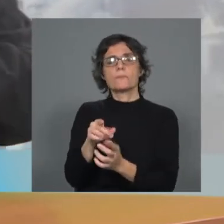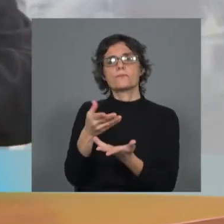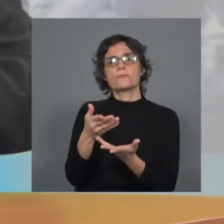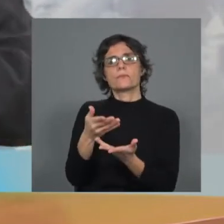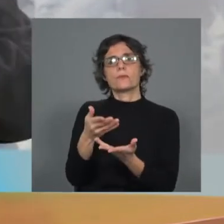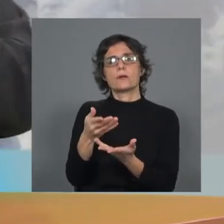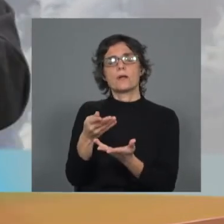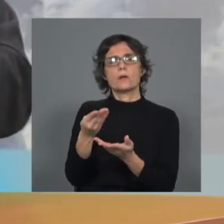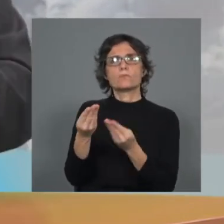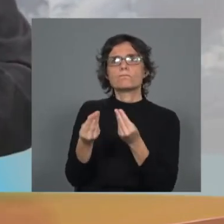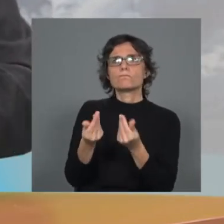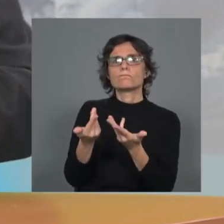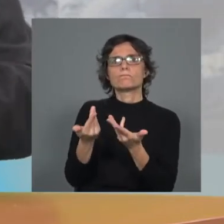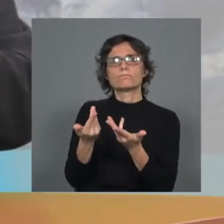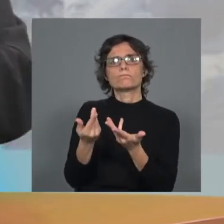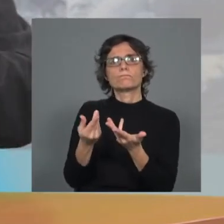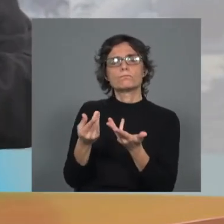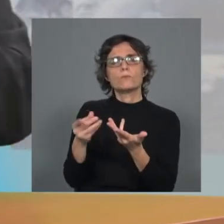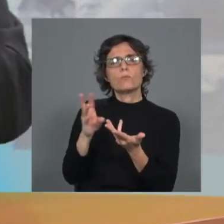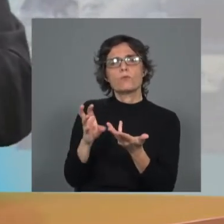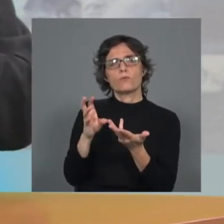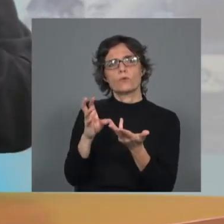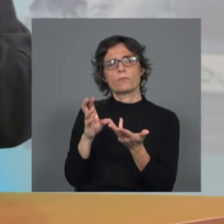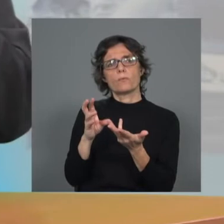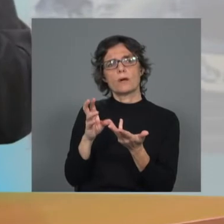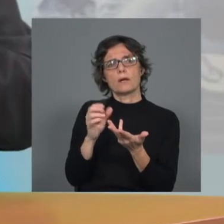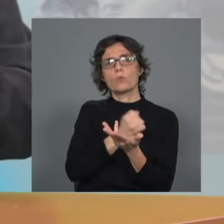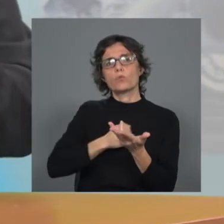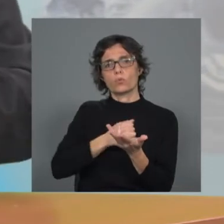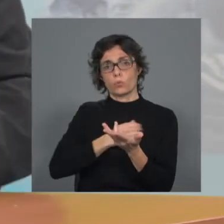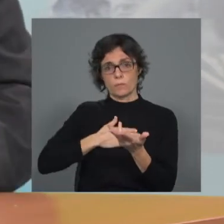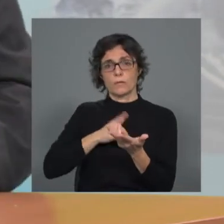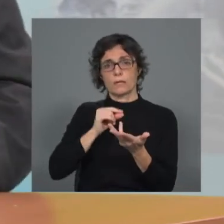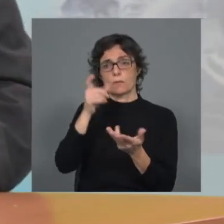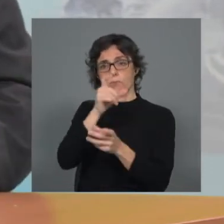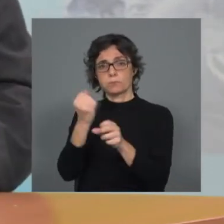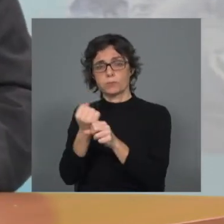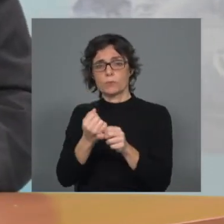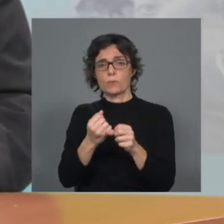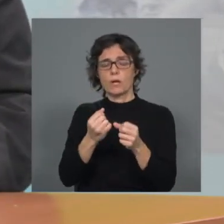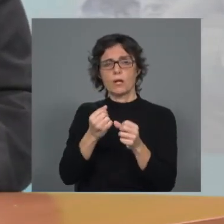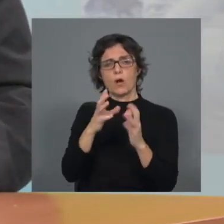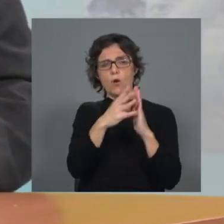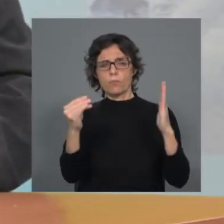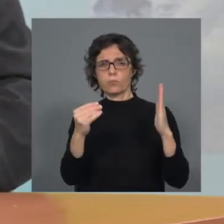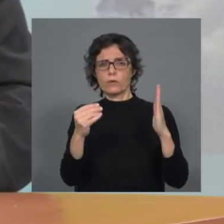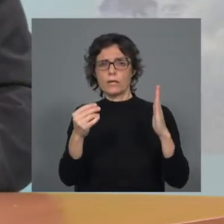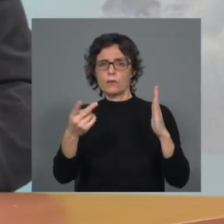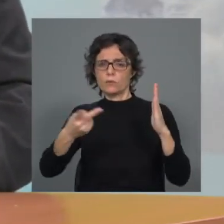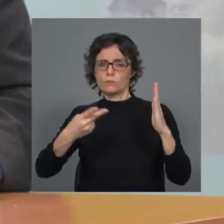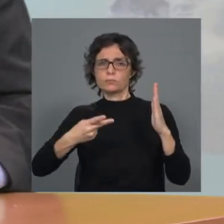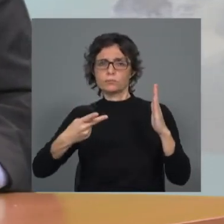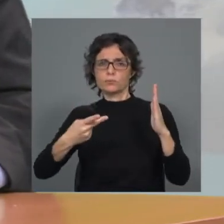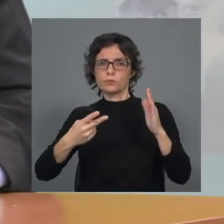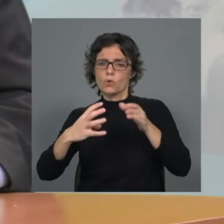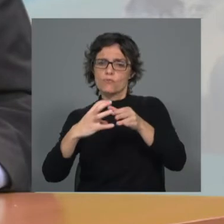também esta referência comum deveria ser uma forma de pôr em prática este diálogo, para que, de facto, se